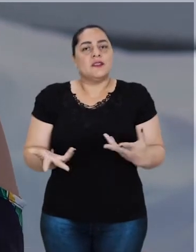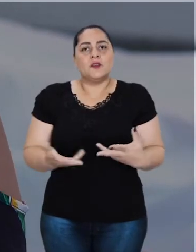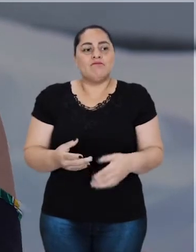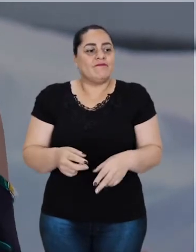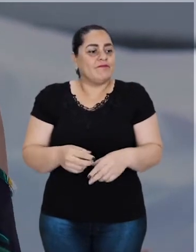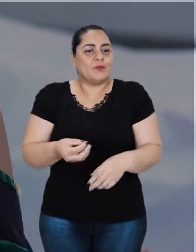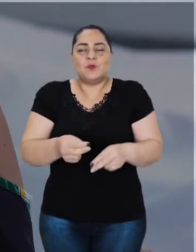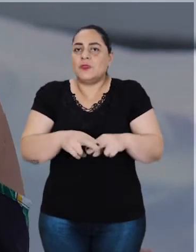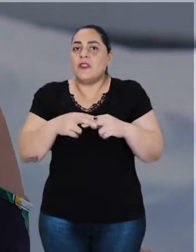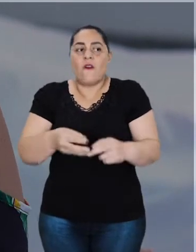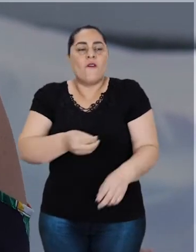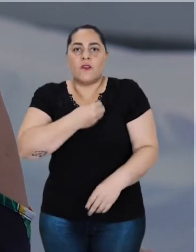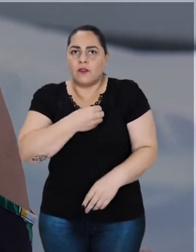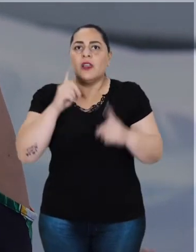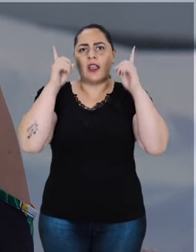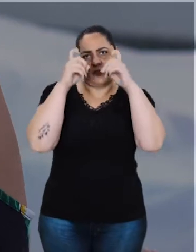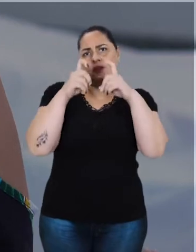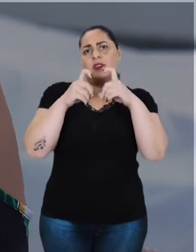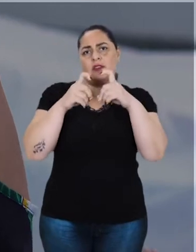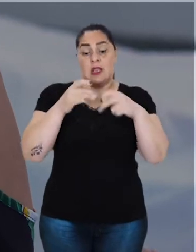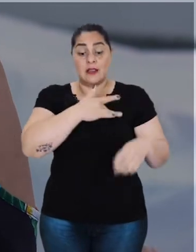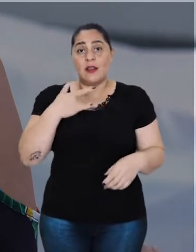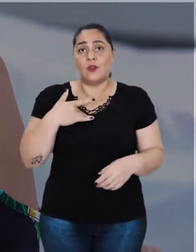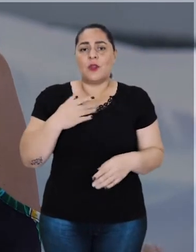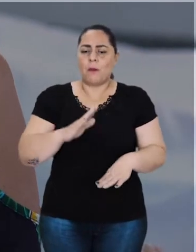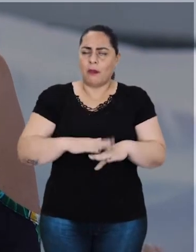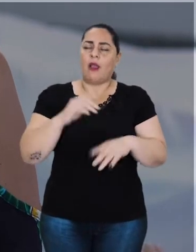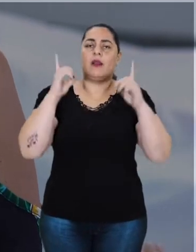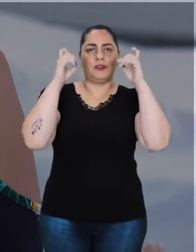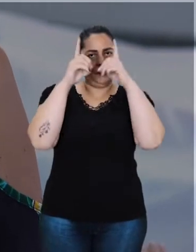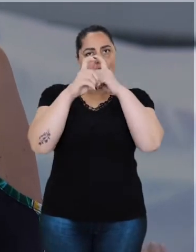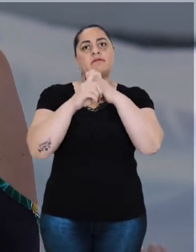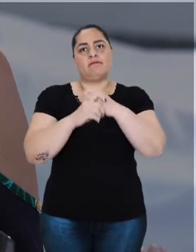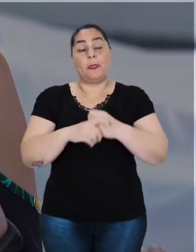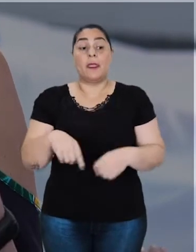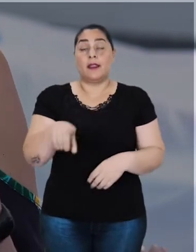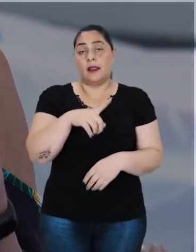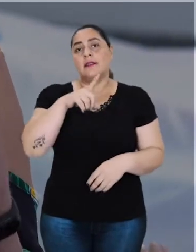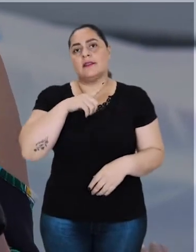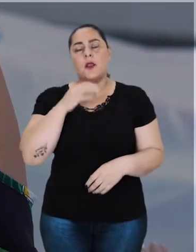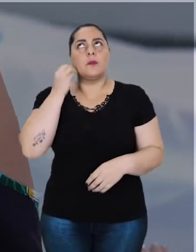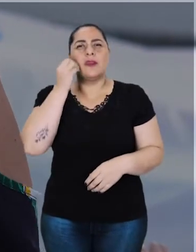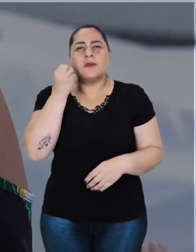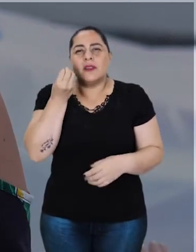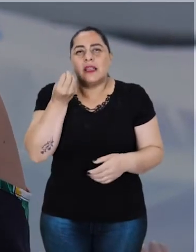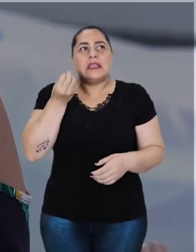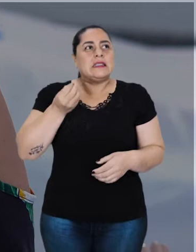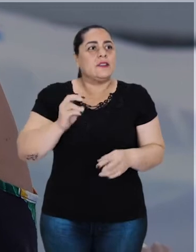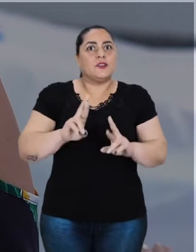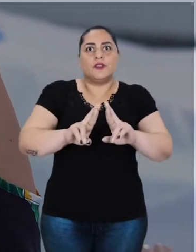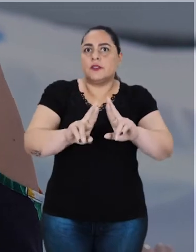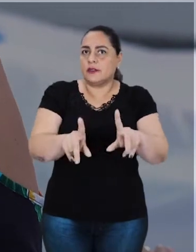pessoas. Então, viver em comunidade é difícil e saúde é mais difícil ainda. Tá, então, assim, eles têm uma experiência